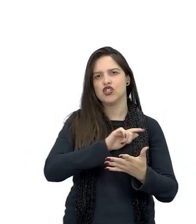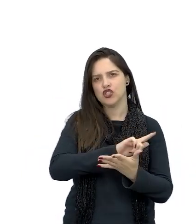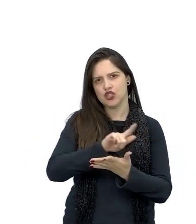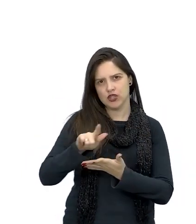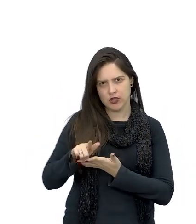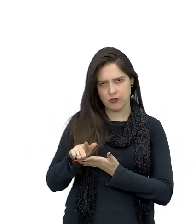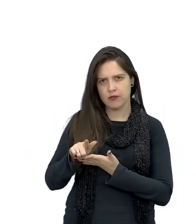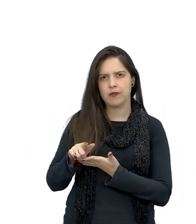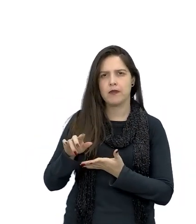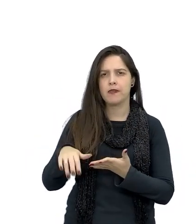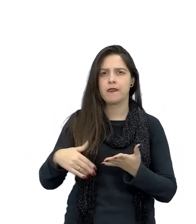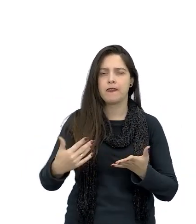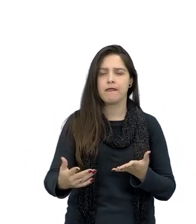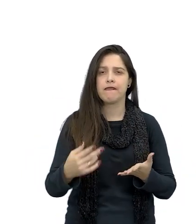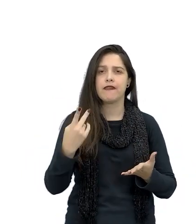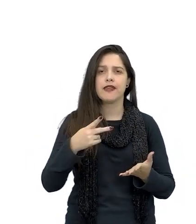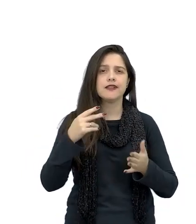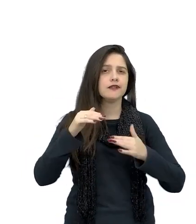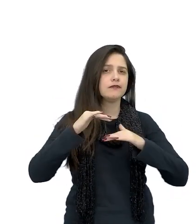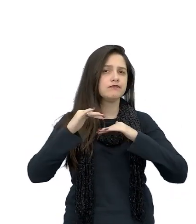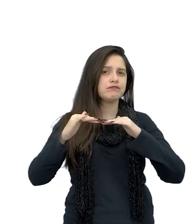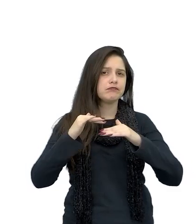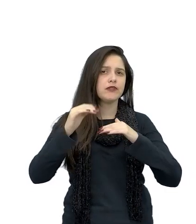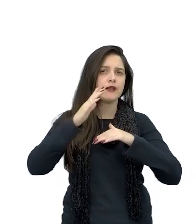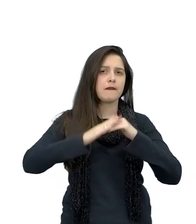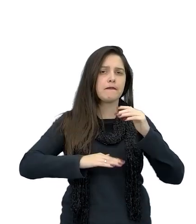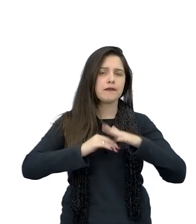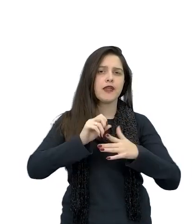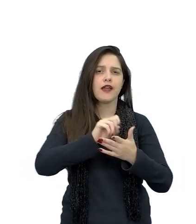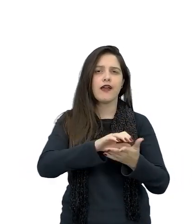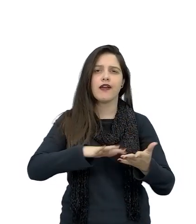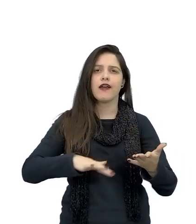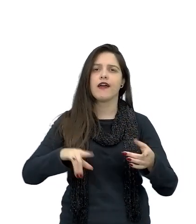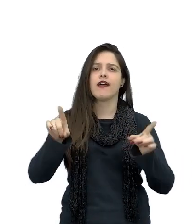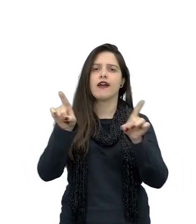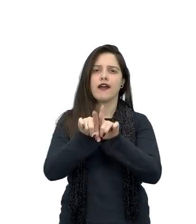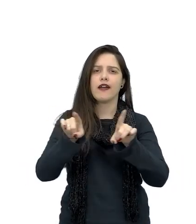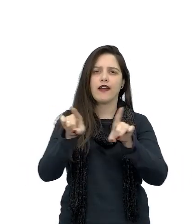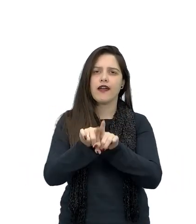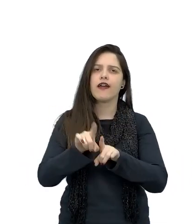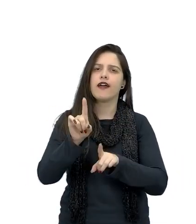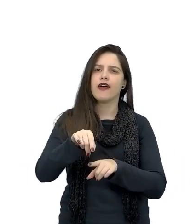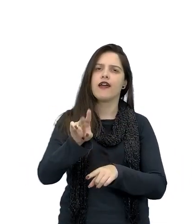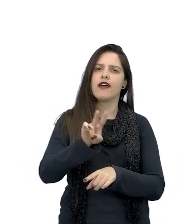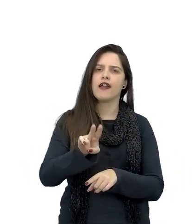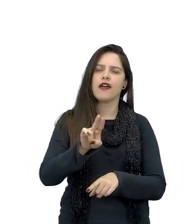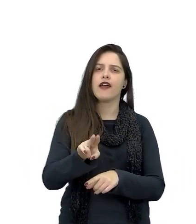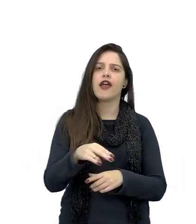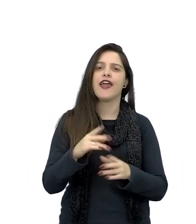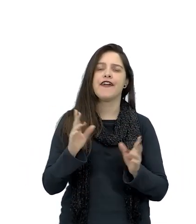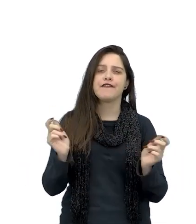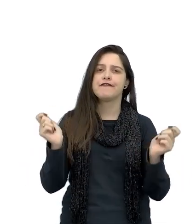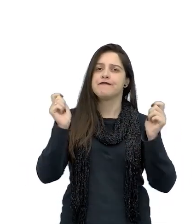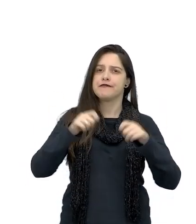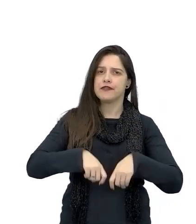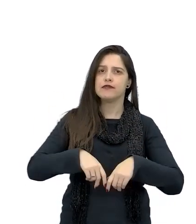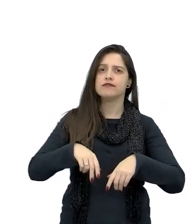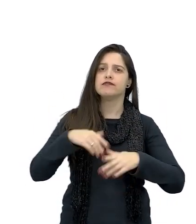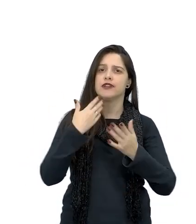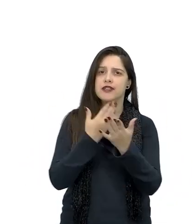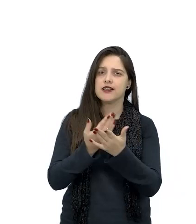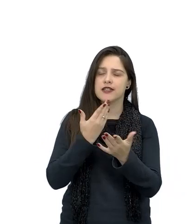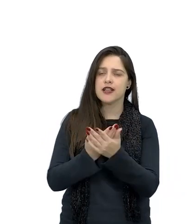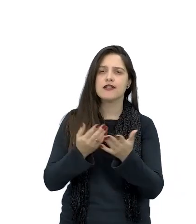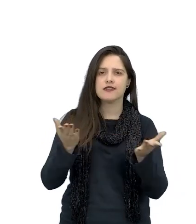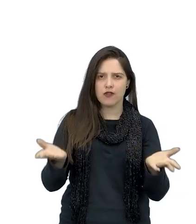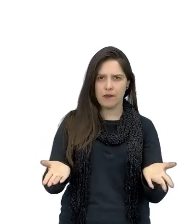gênero. O desenvolvimento dessa habilidade, também específica do 5º ano, é favorecido, né, nesta aula